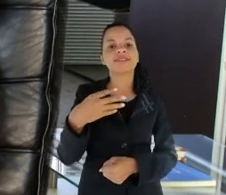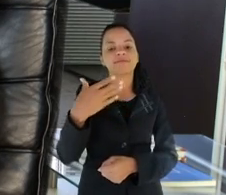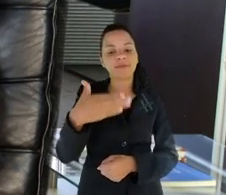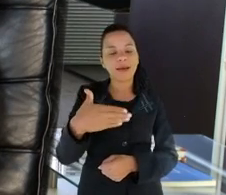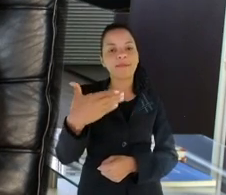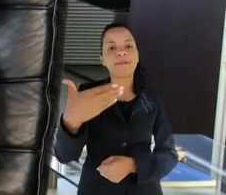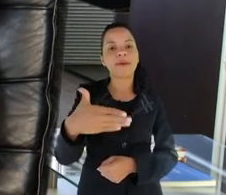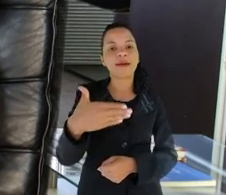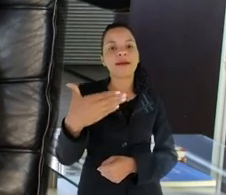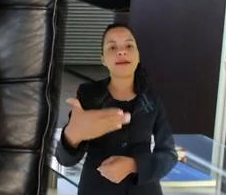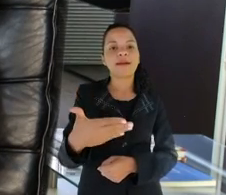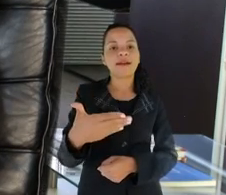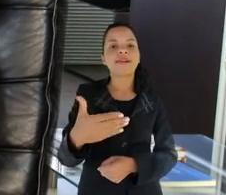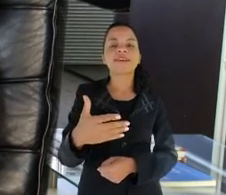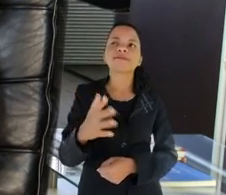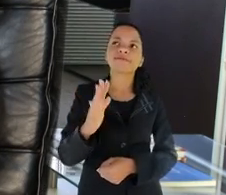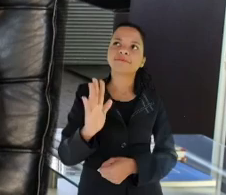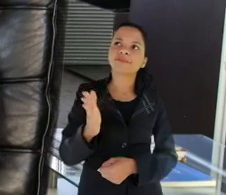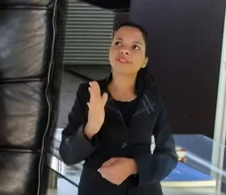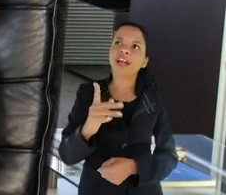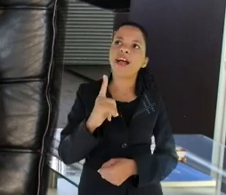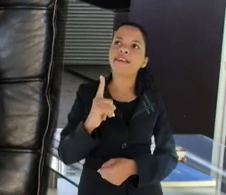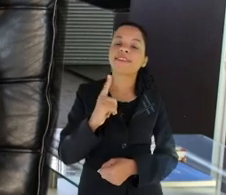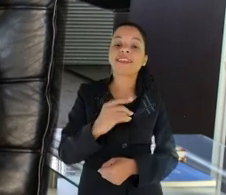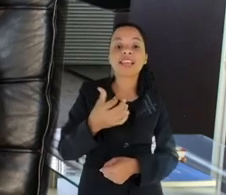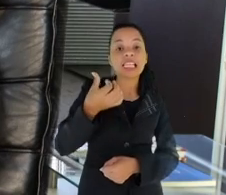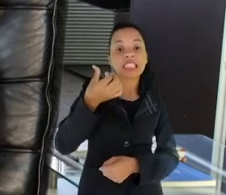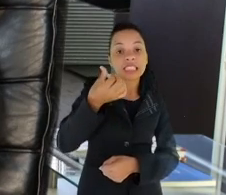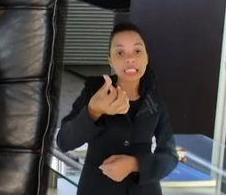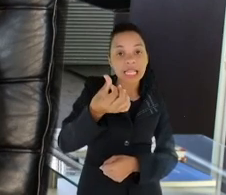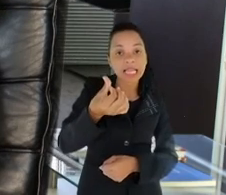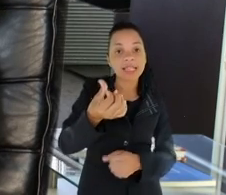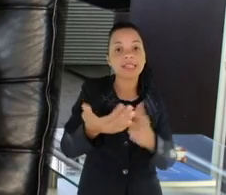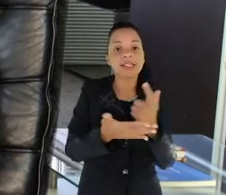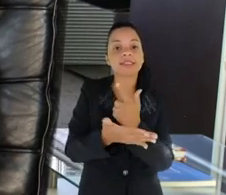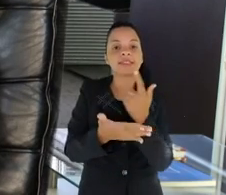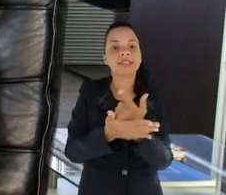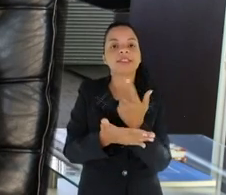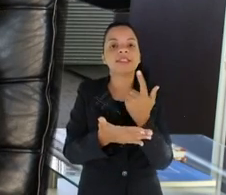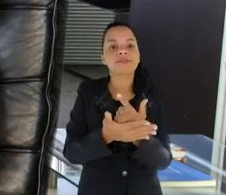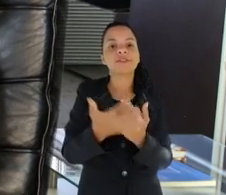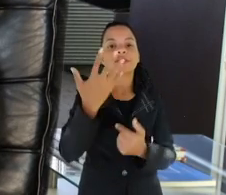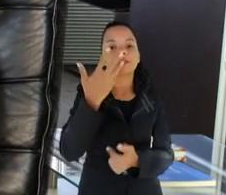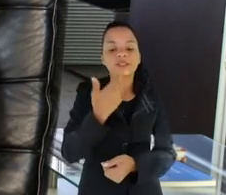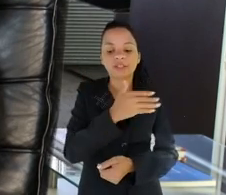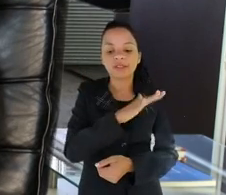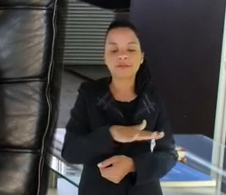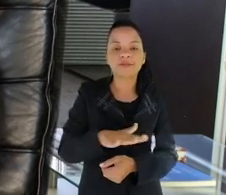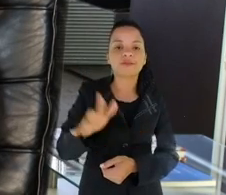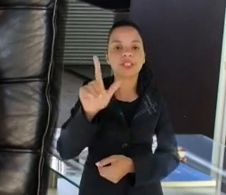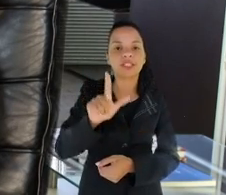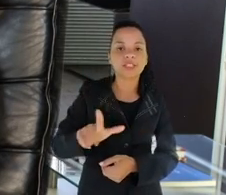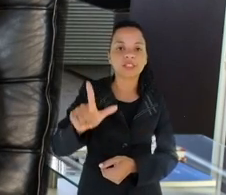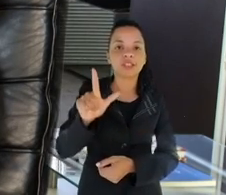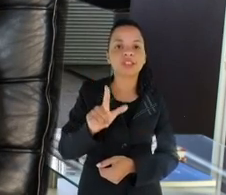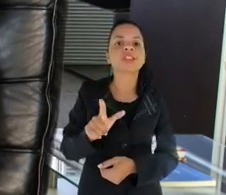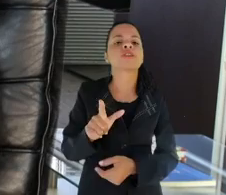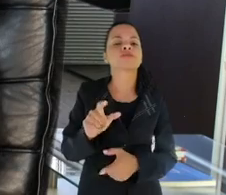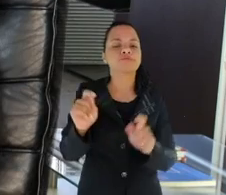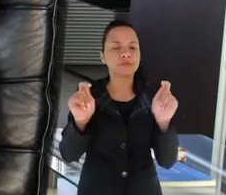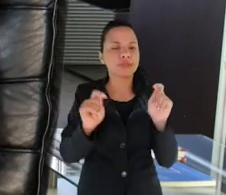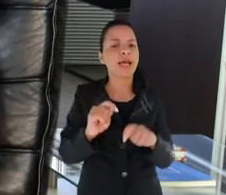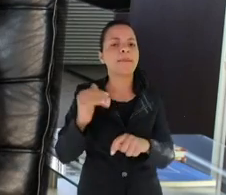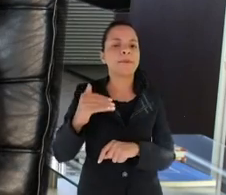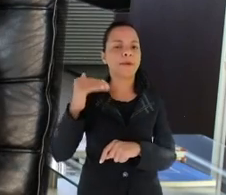Já são 6 de literatura infantil, que serve para quaisquer adultos,